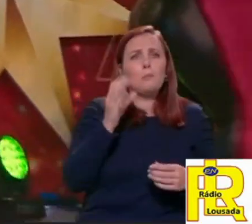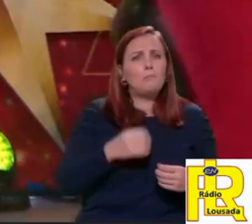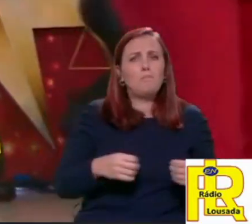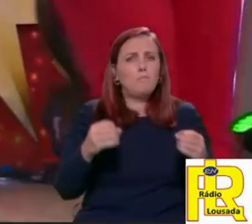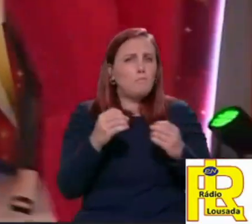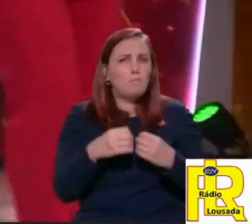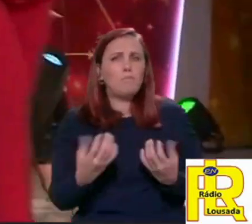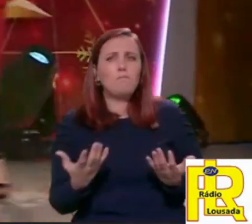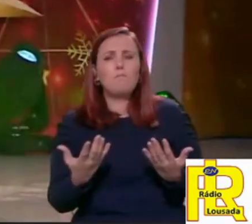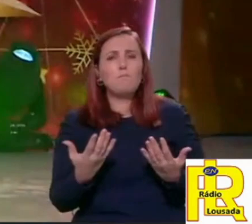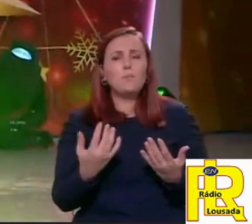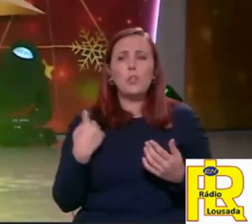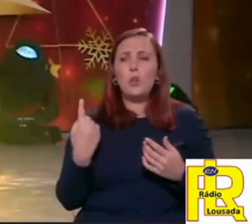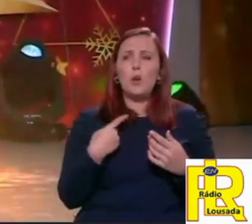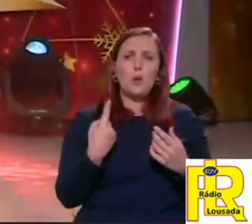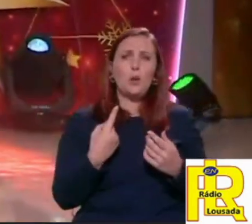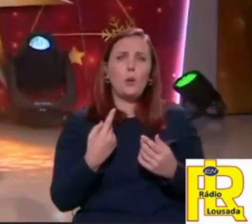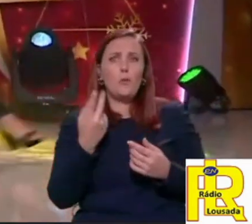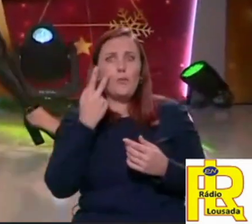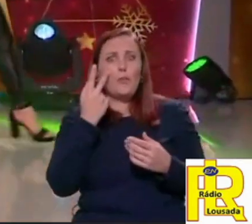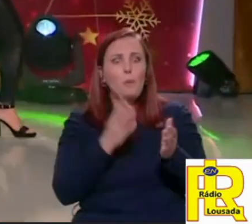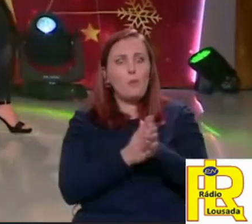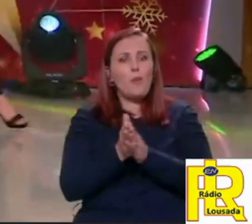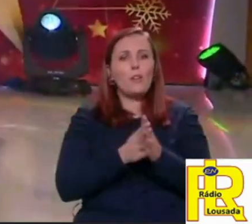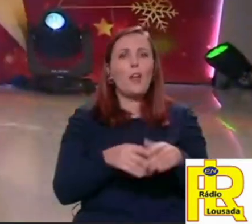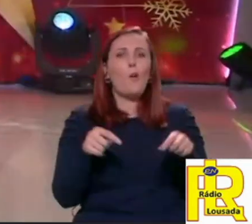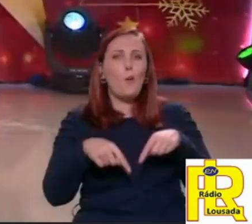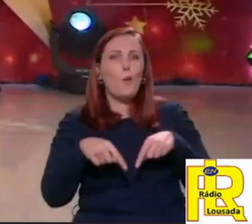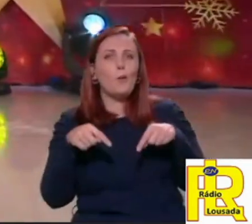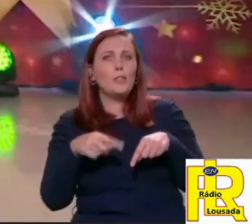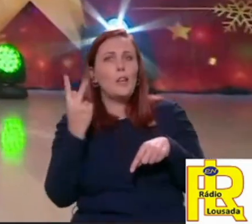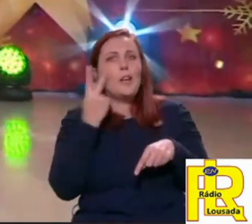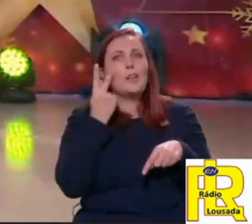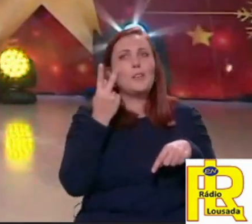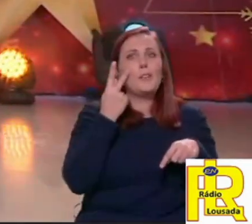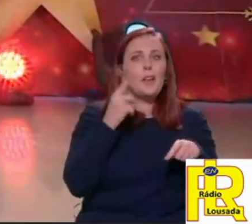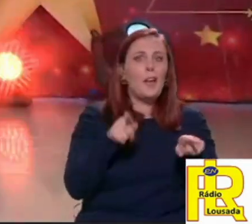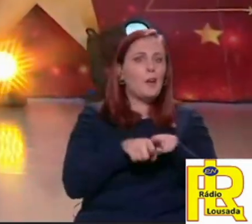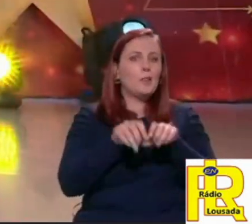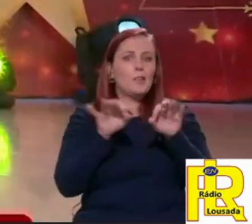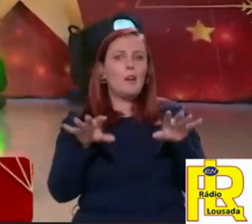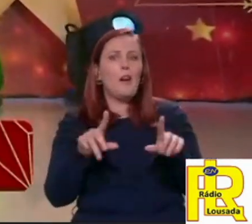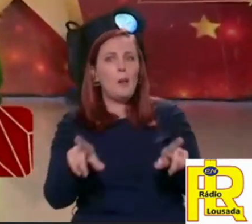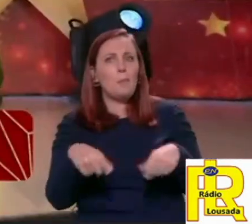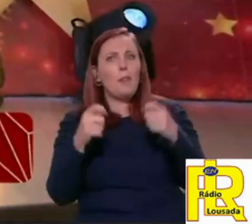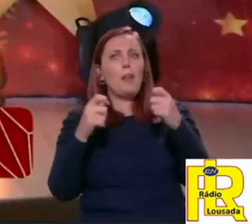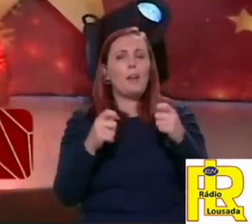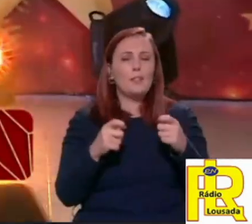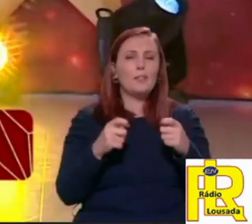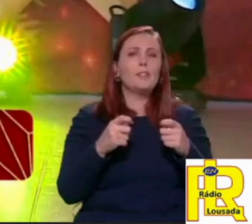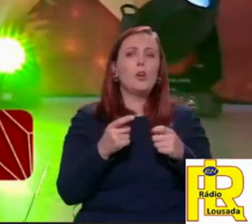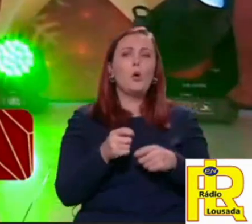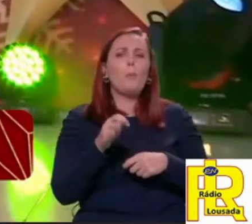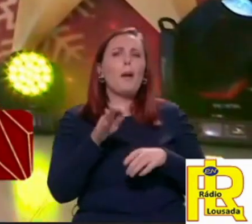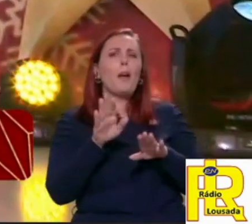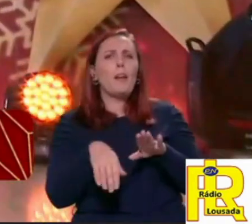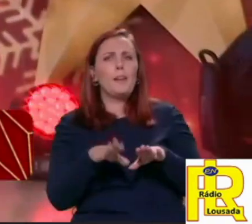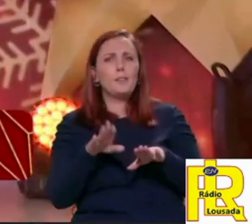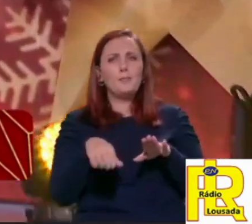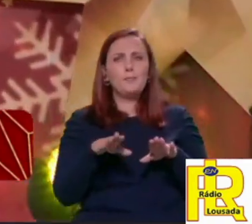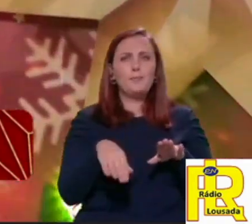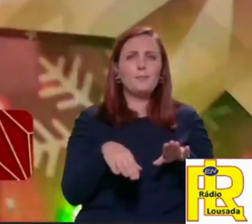sabe vamos viver hoje que esta vida um milagre bate bate